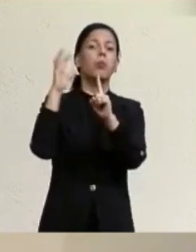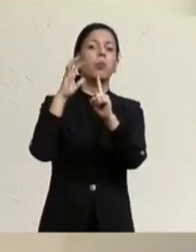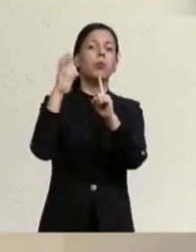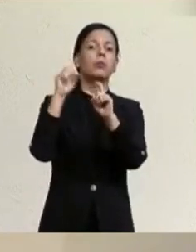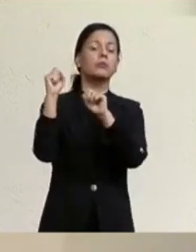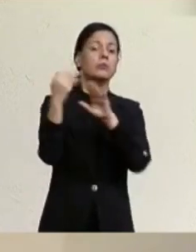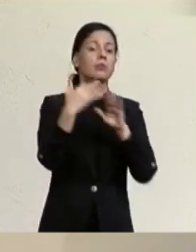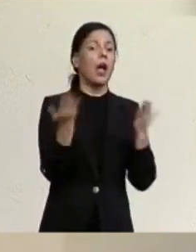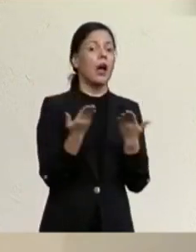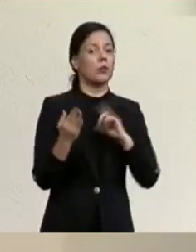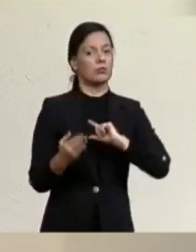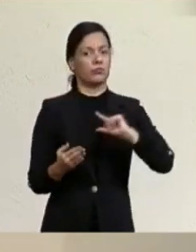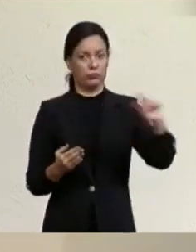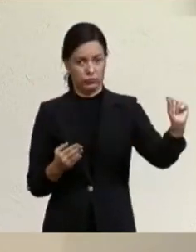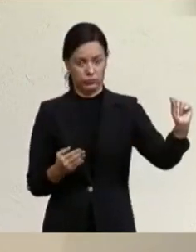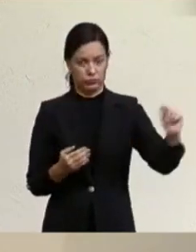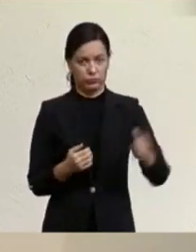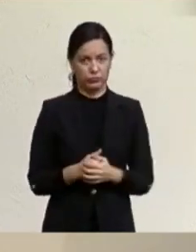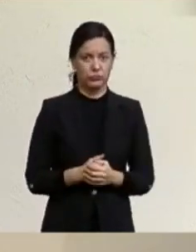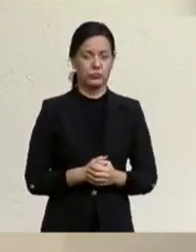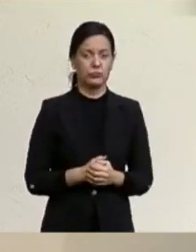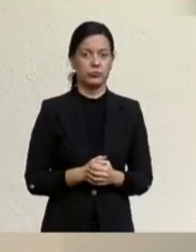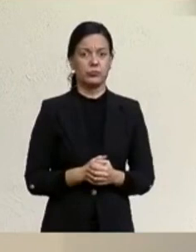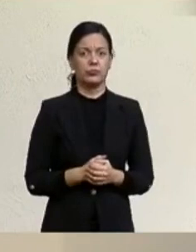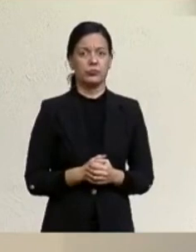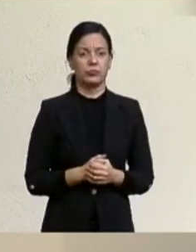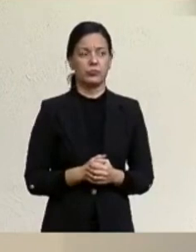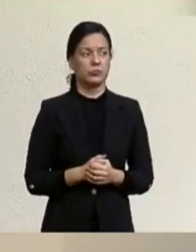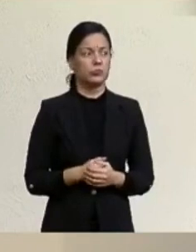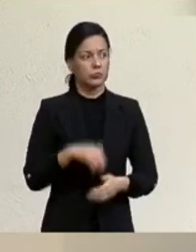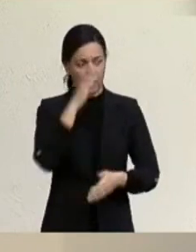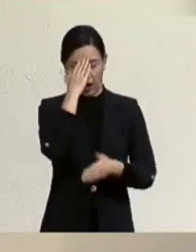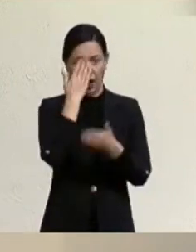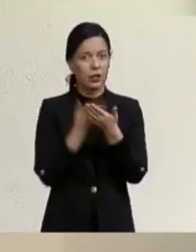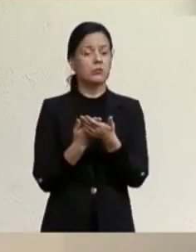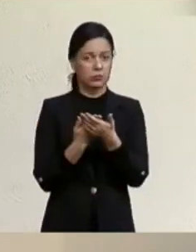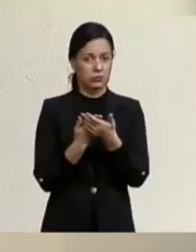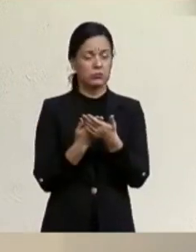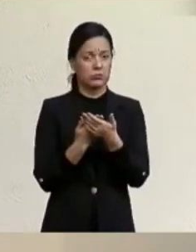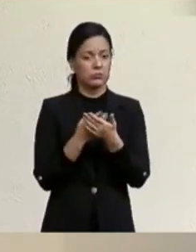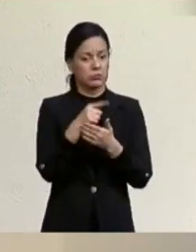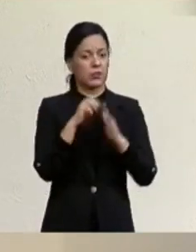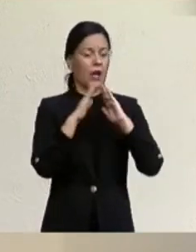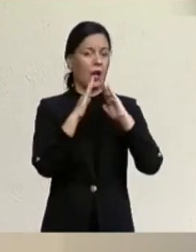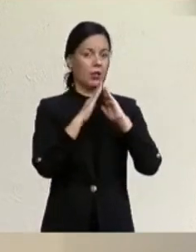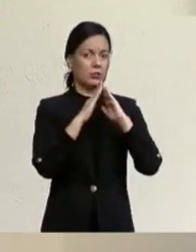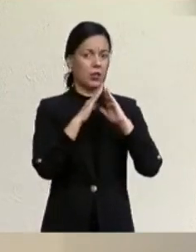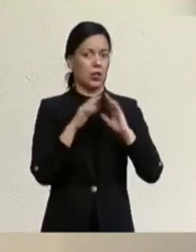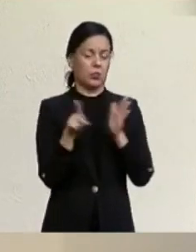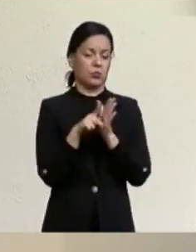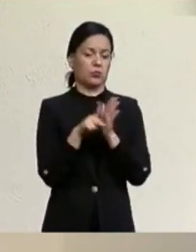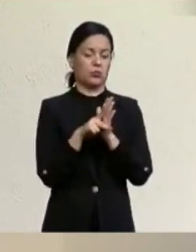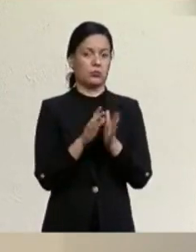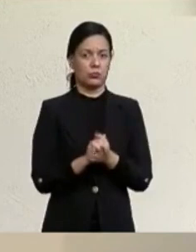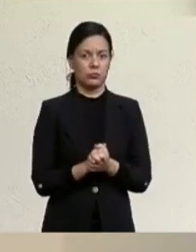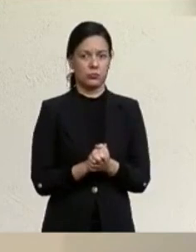embora não eu acredito eu acredito agora você é munícipe né agora